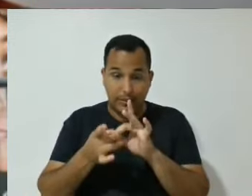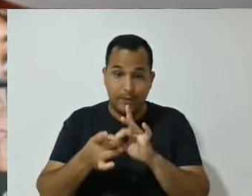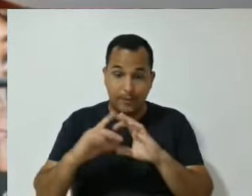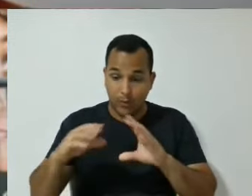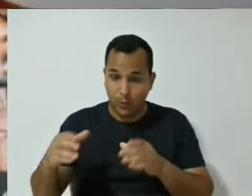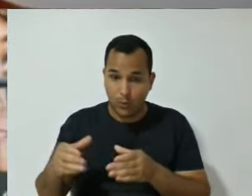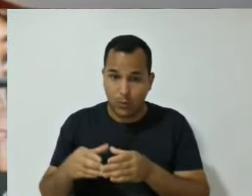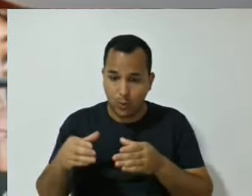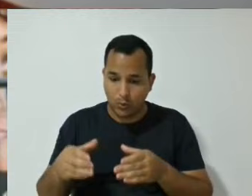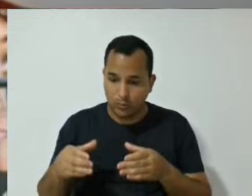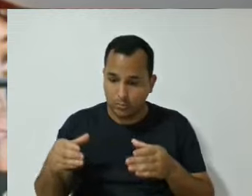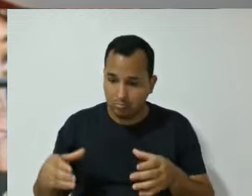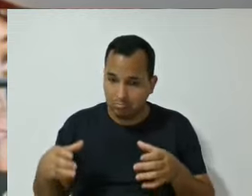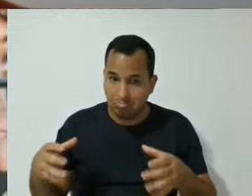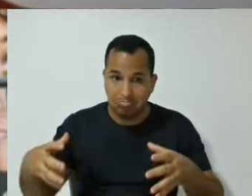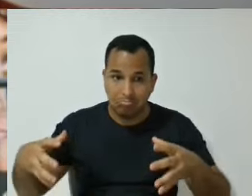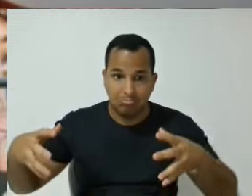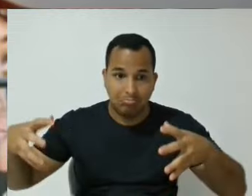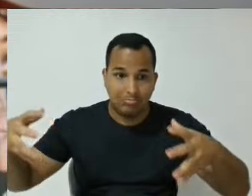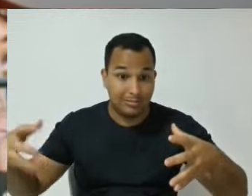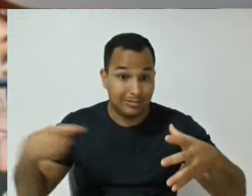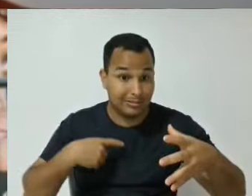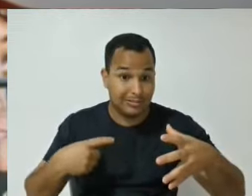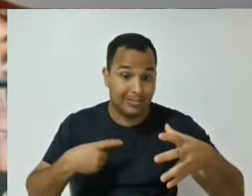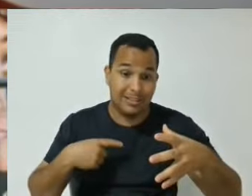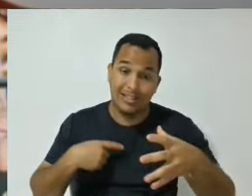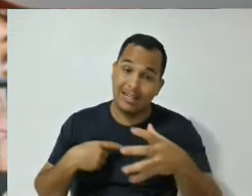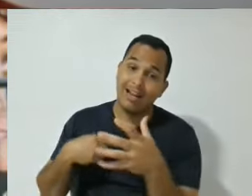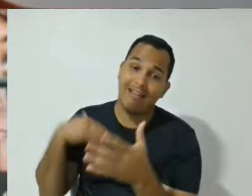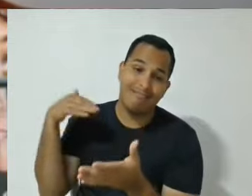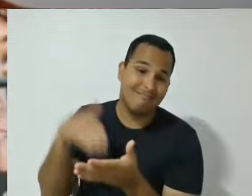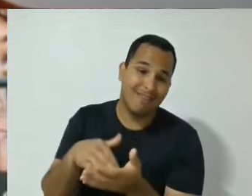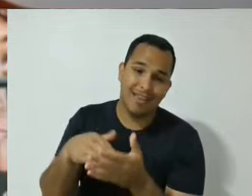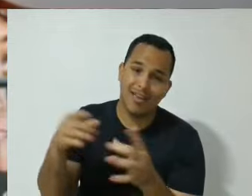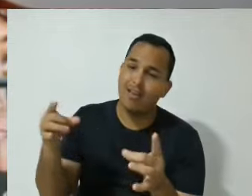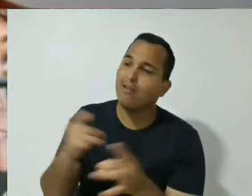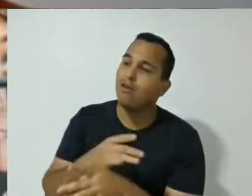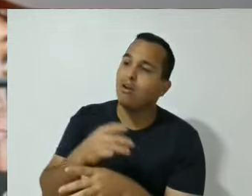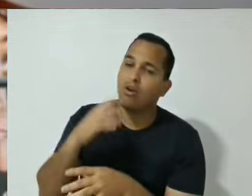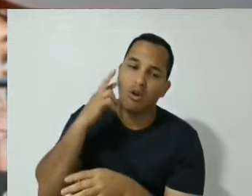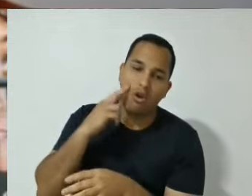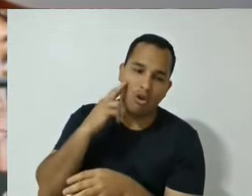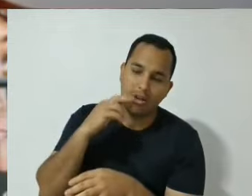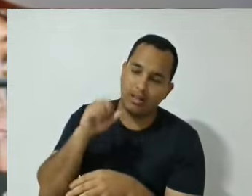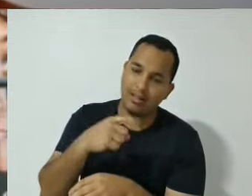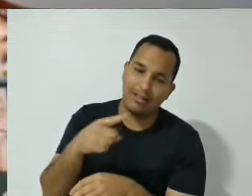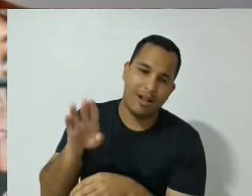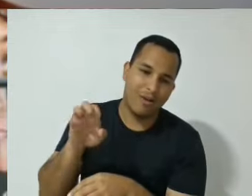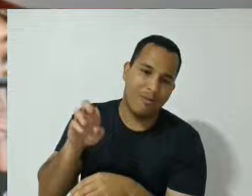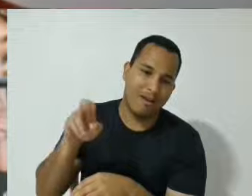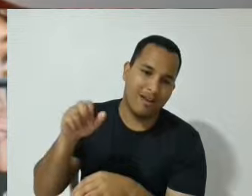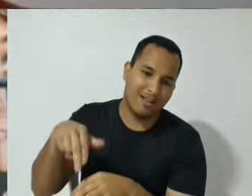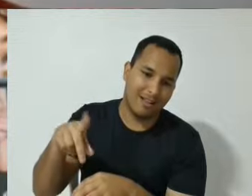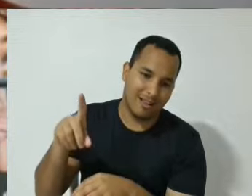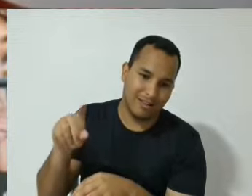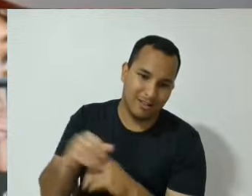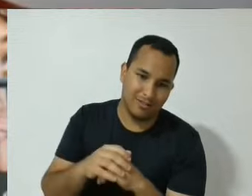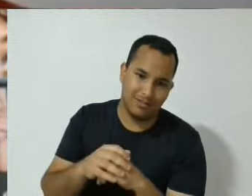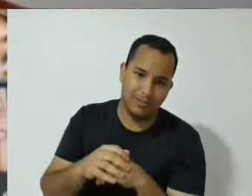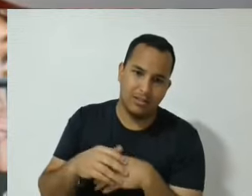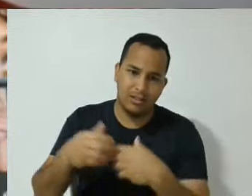foi se robustecendo até se tornar Rosas de São Bernardo. E na hora que elas se viram, né,